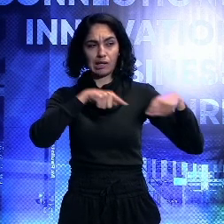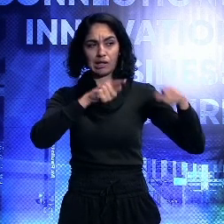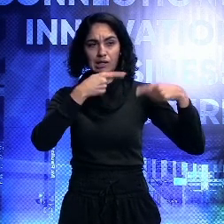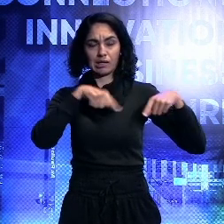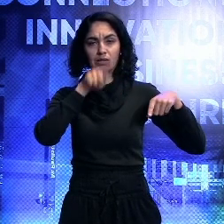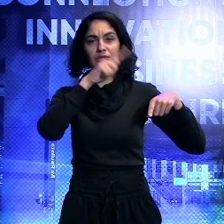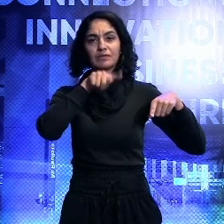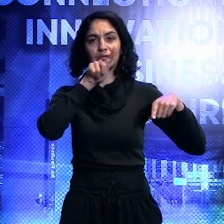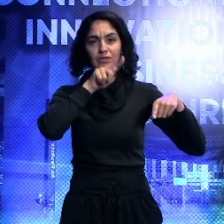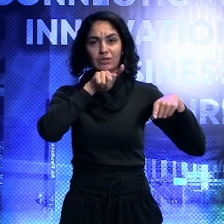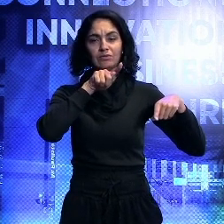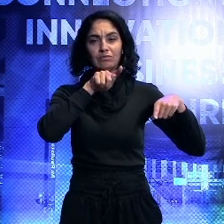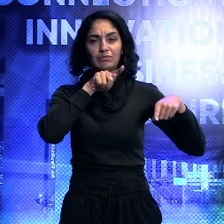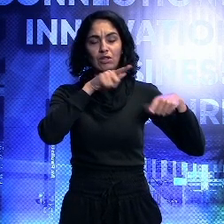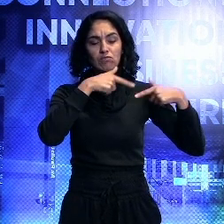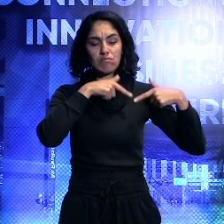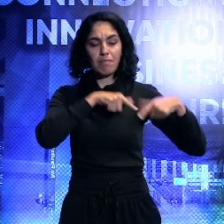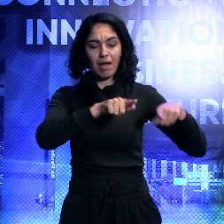do que como